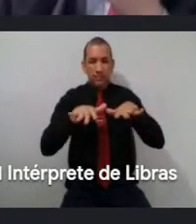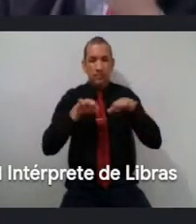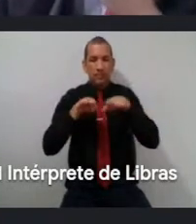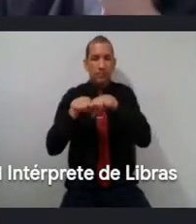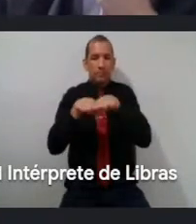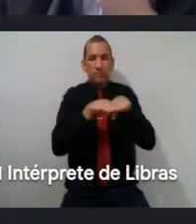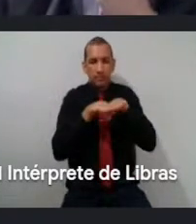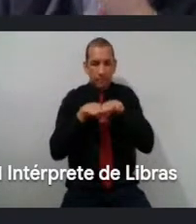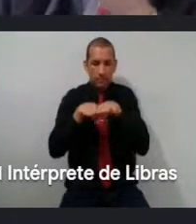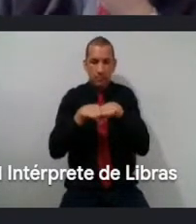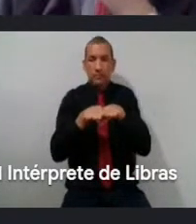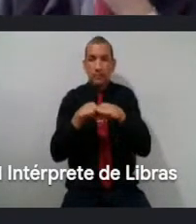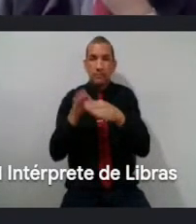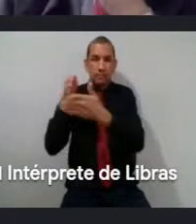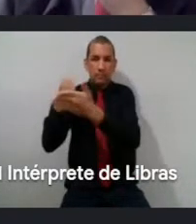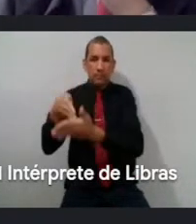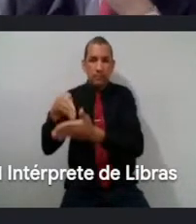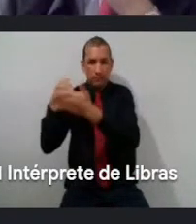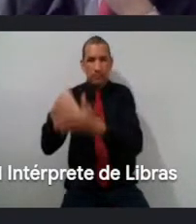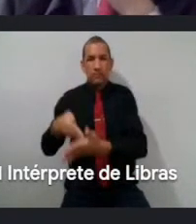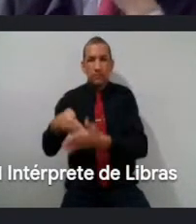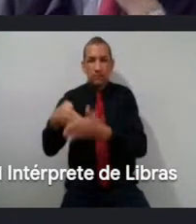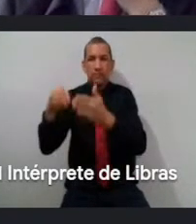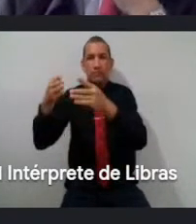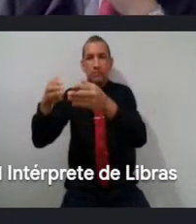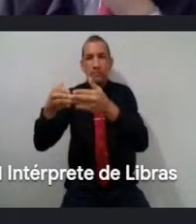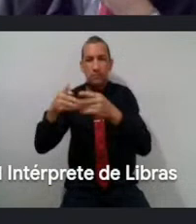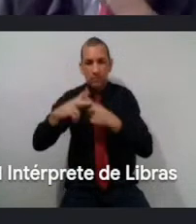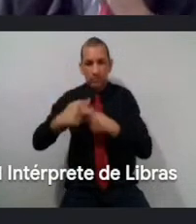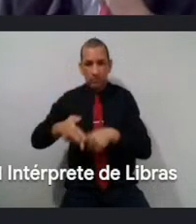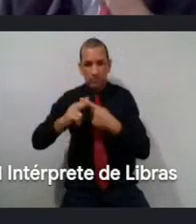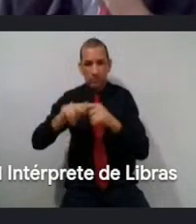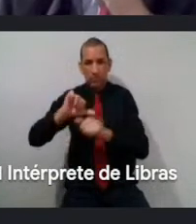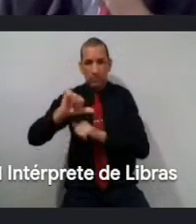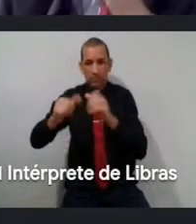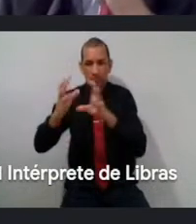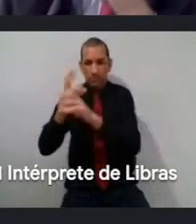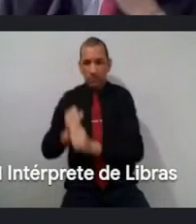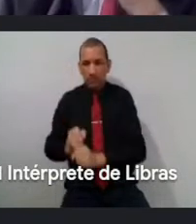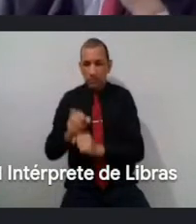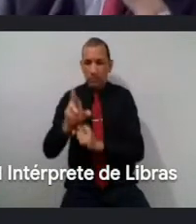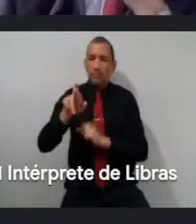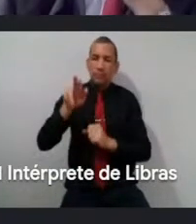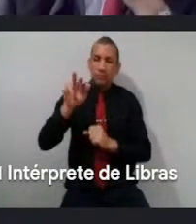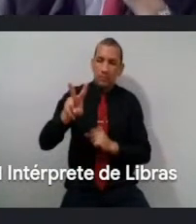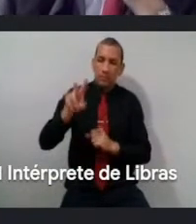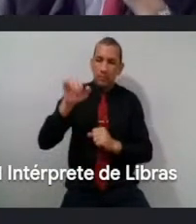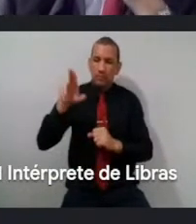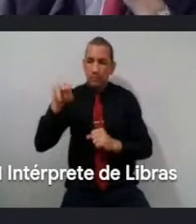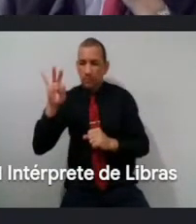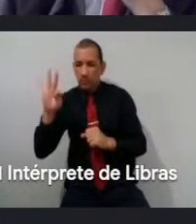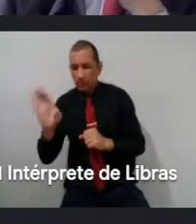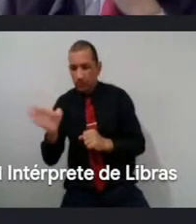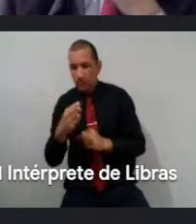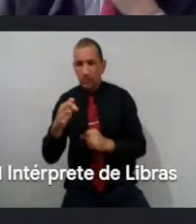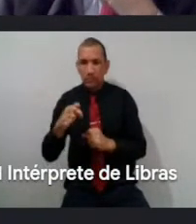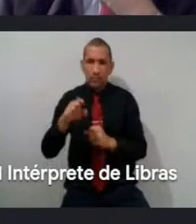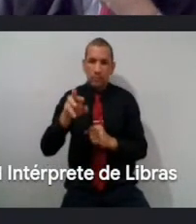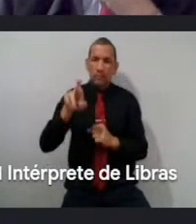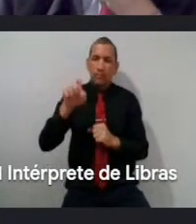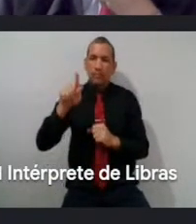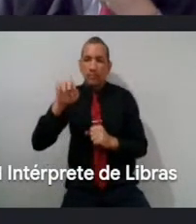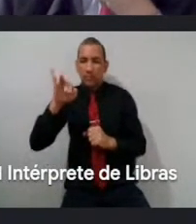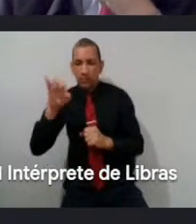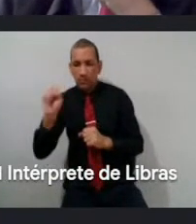por unanimidade pelo indeferimento do pedido de regularização de Contas do interessado Vicente Rodrigues Rodrigues